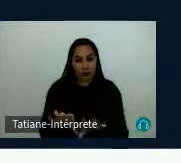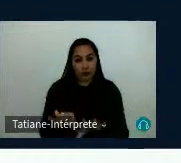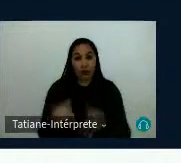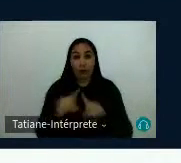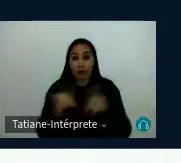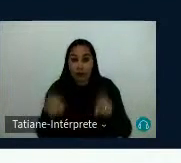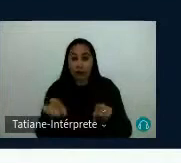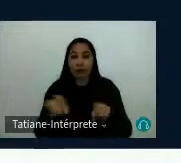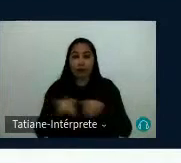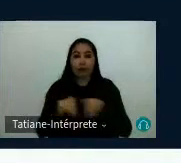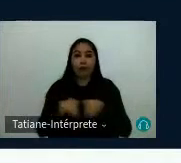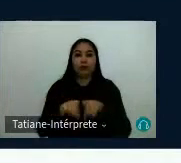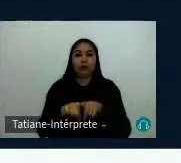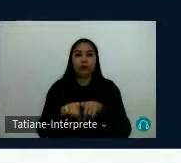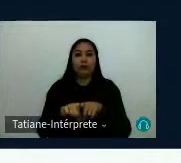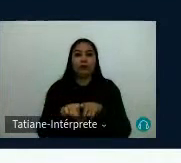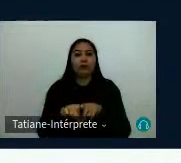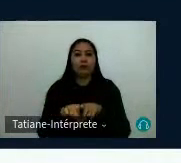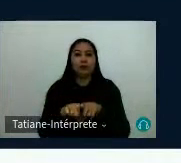também